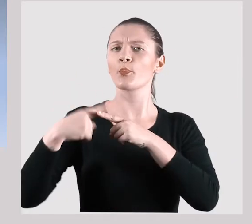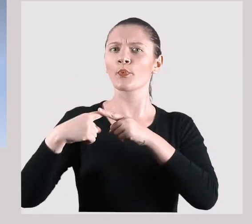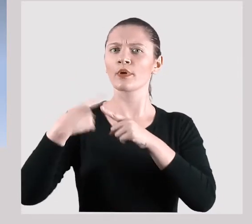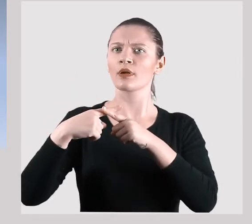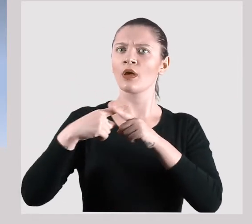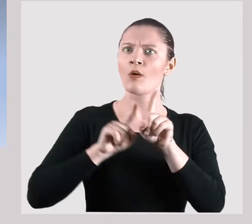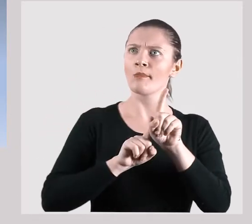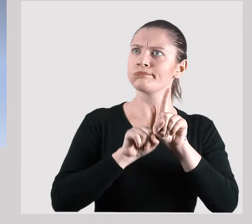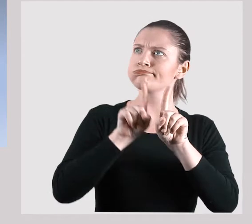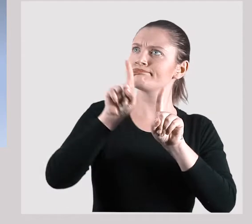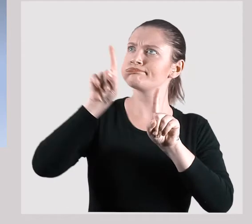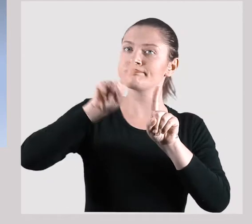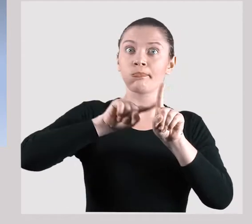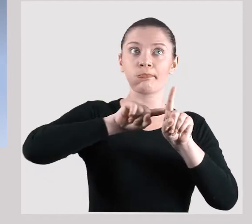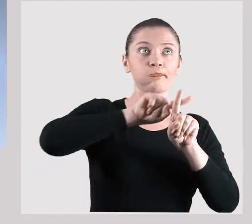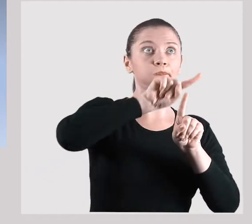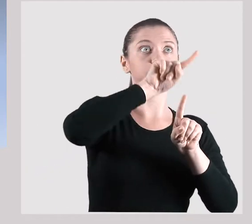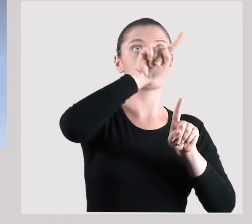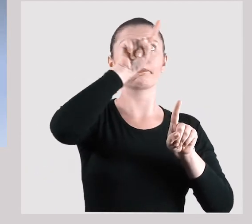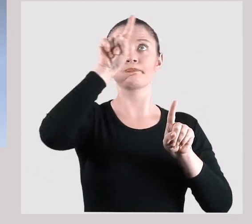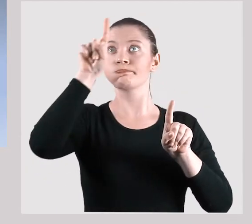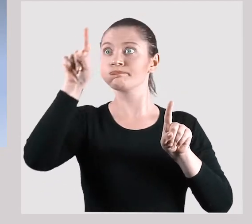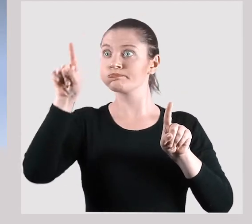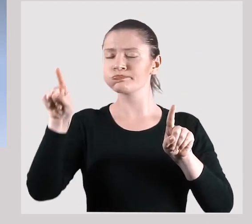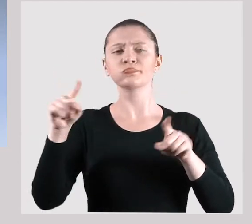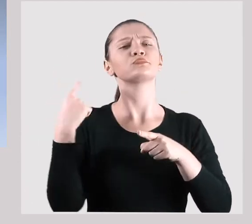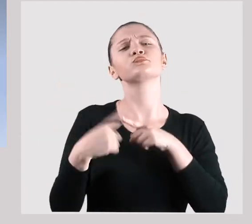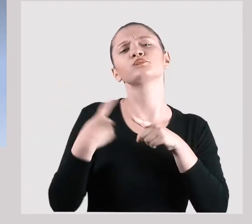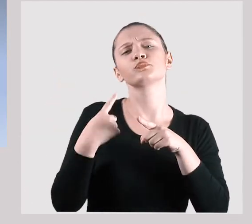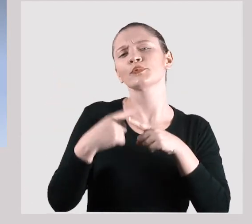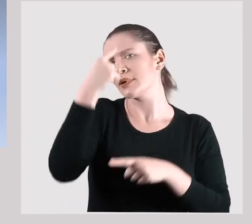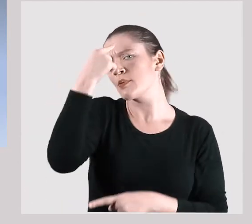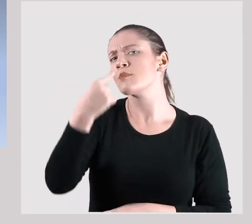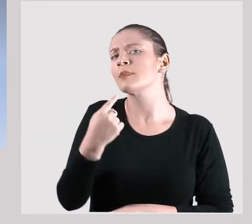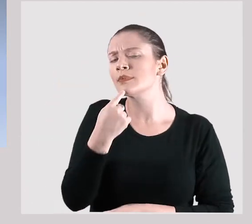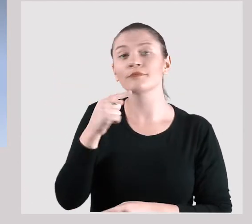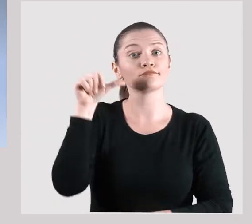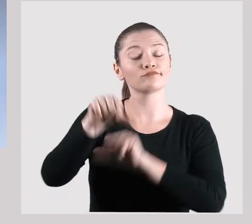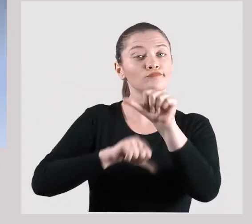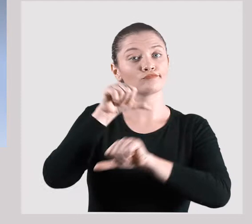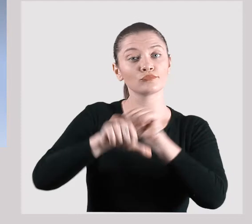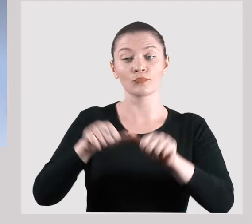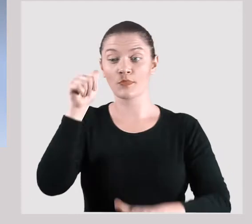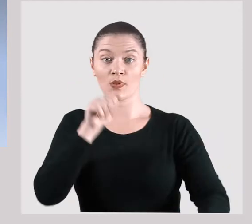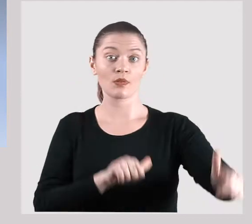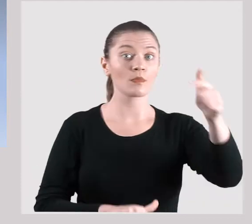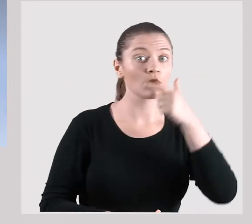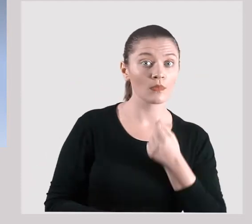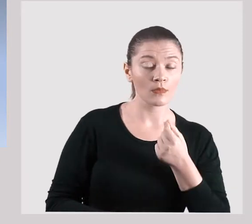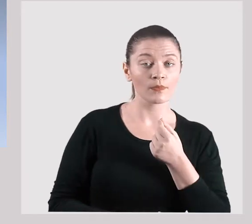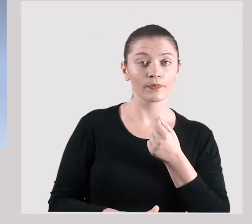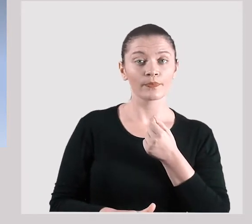essa curva muito acentuada, por que mudou o perfil de meninas para meninos. É muito importante saber